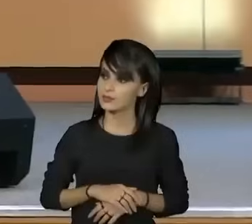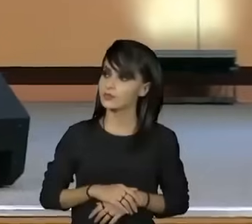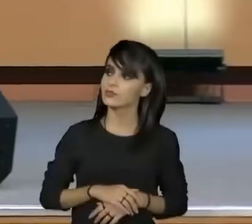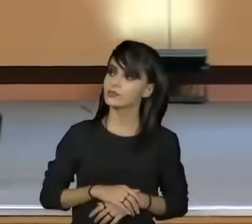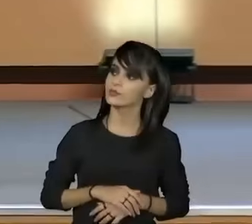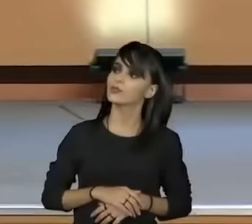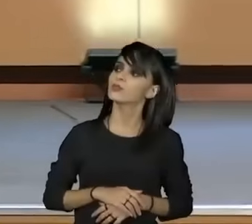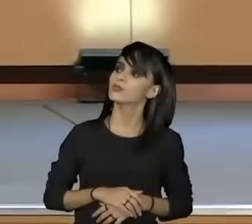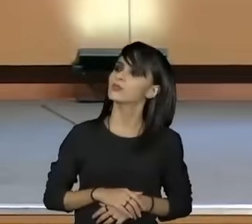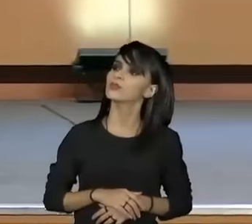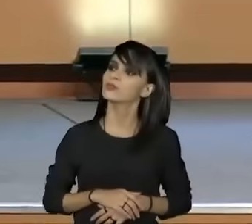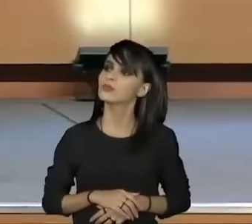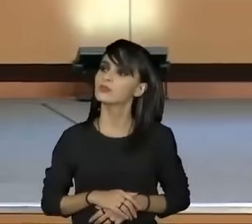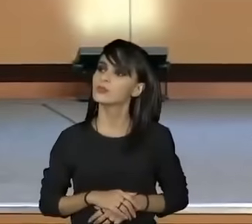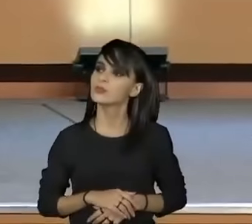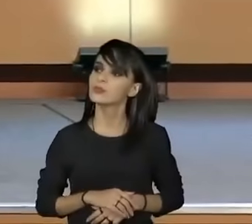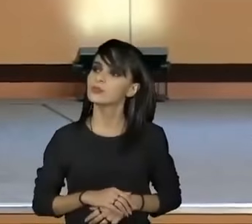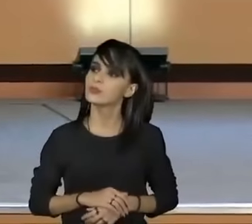irmão